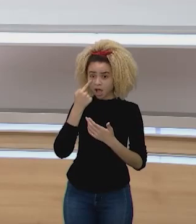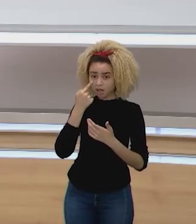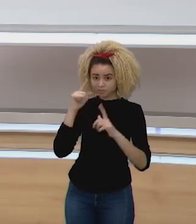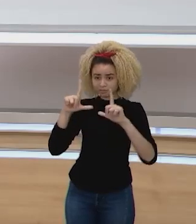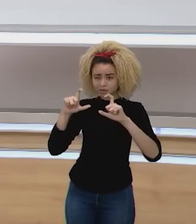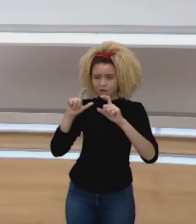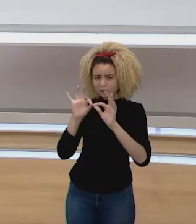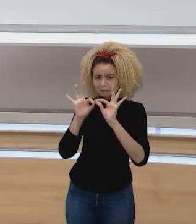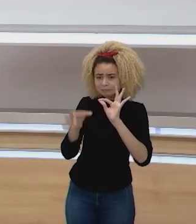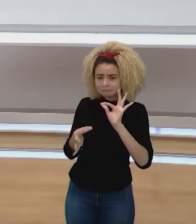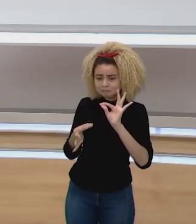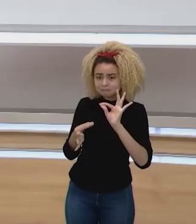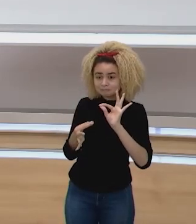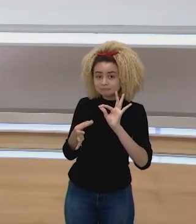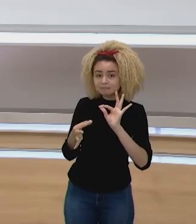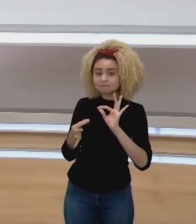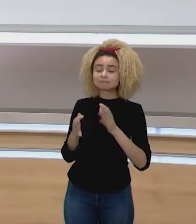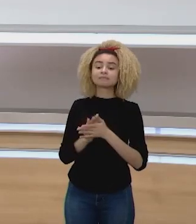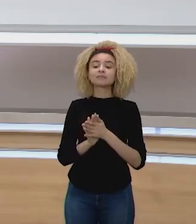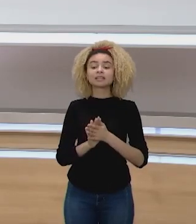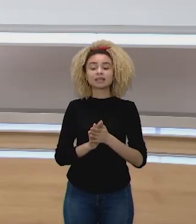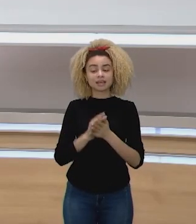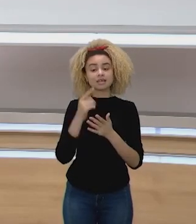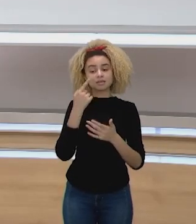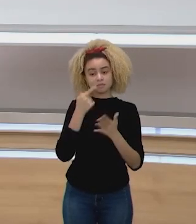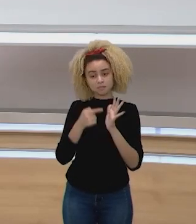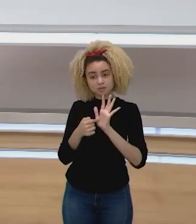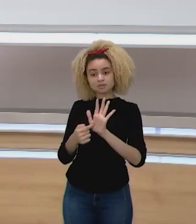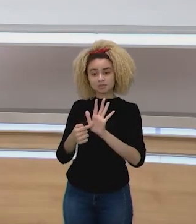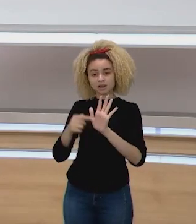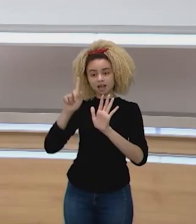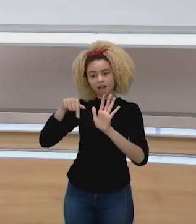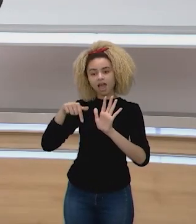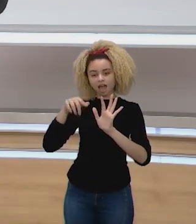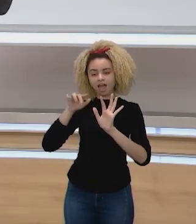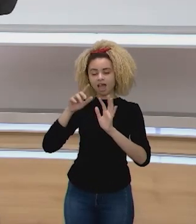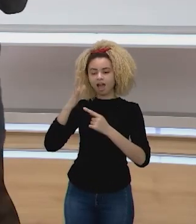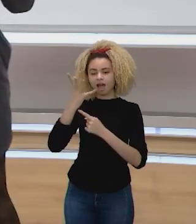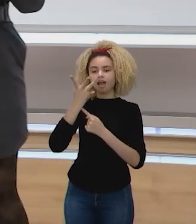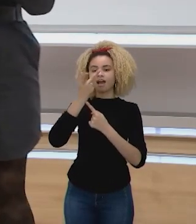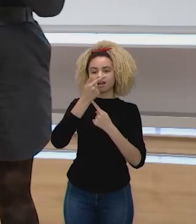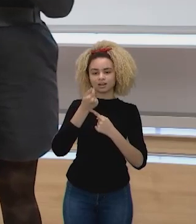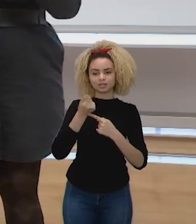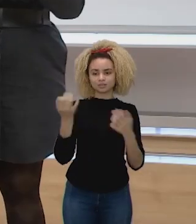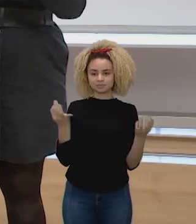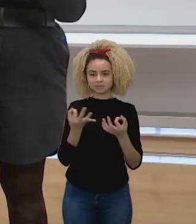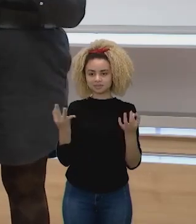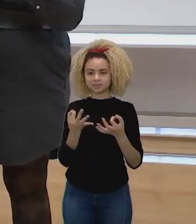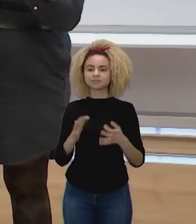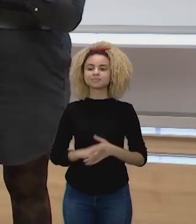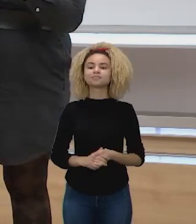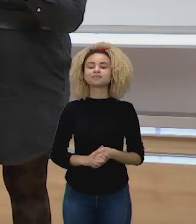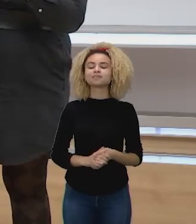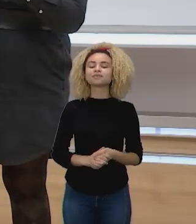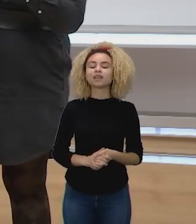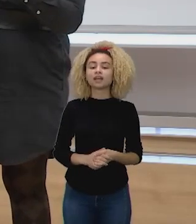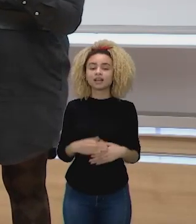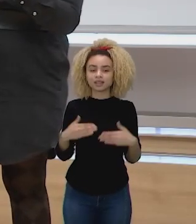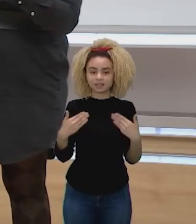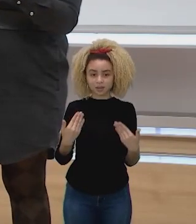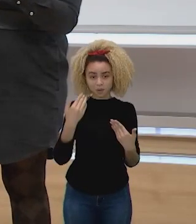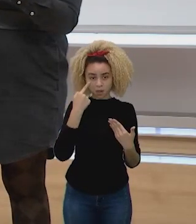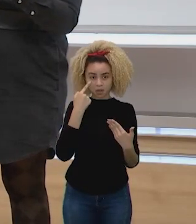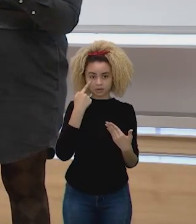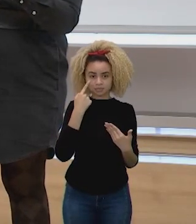simples, né, e, né, aparecendo aí como objetos artísticos perfeitos, tá? Então, gente, olha